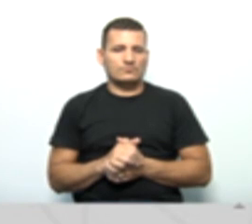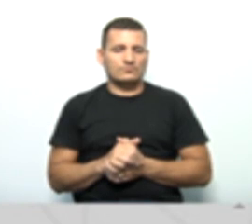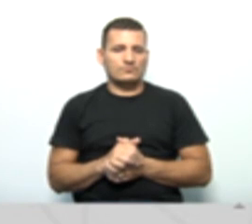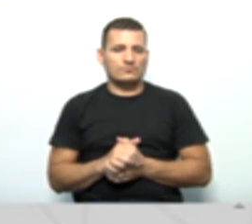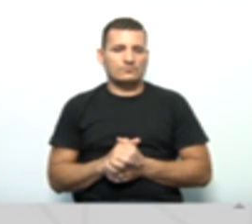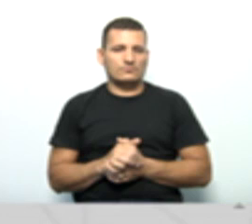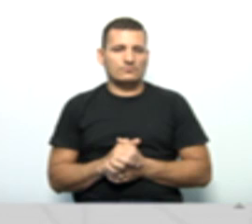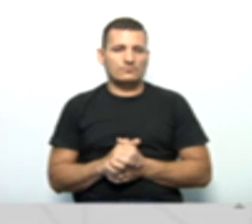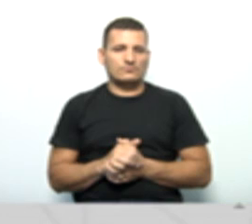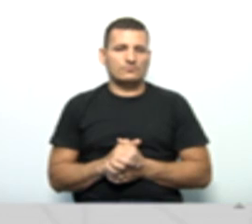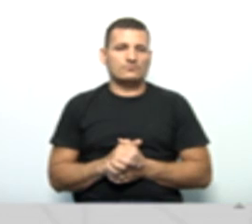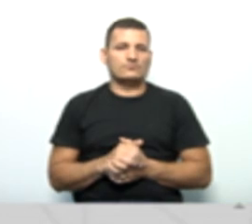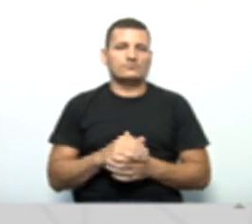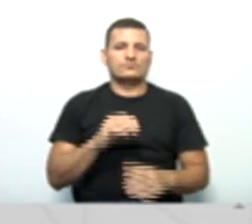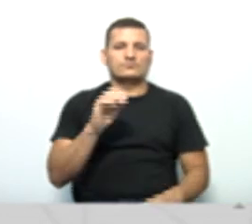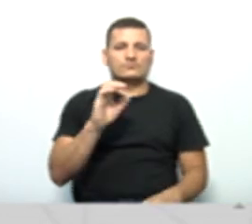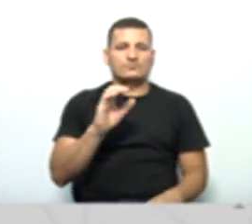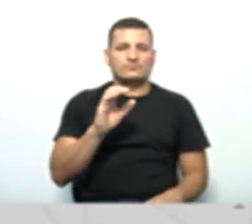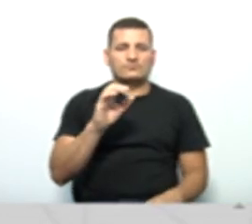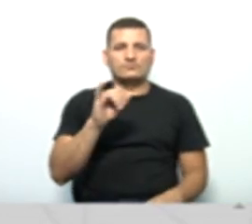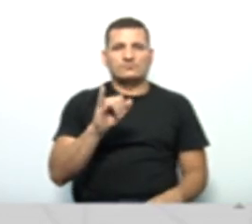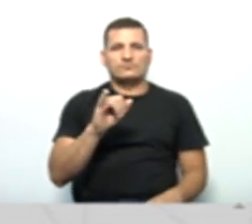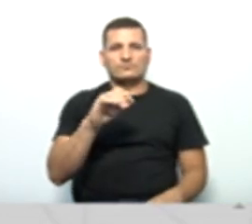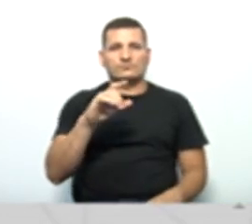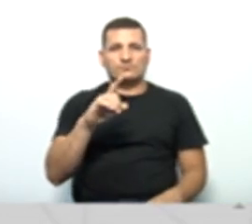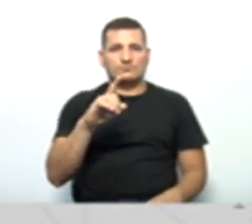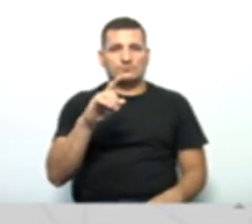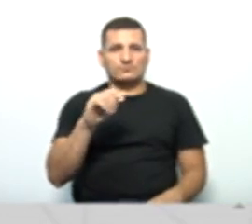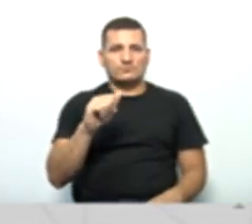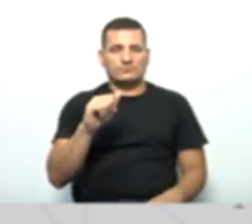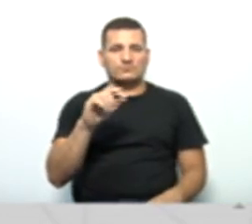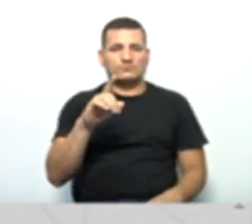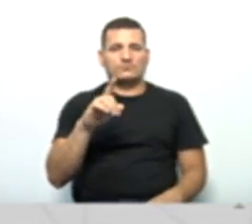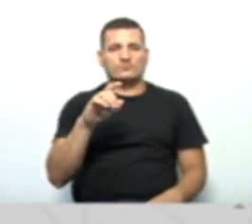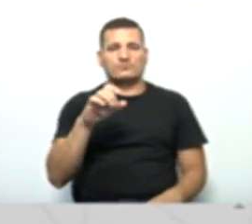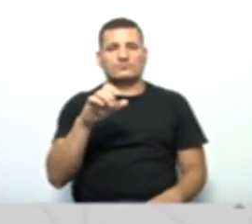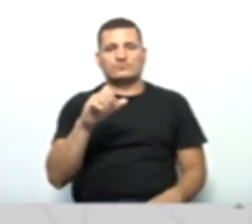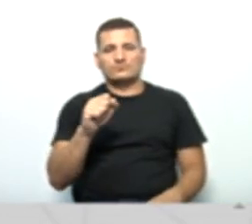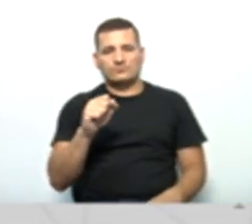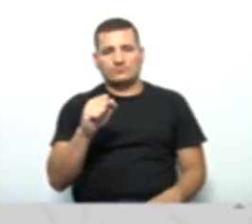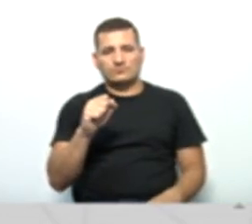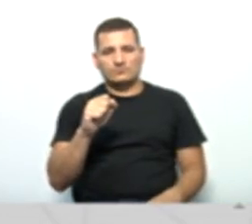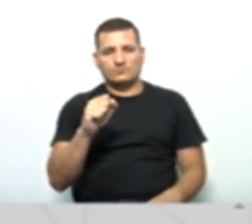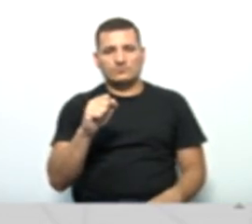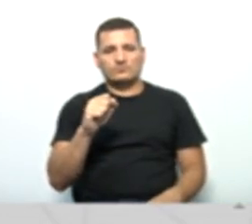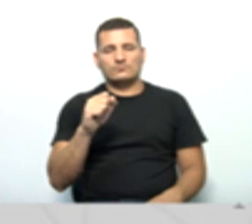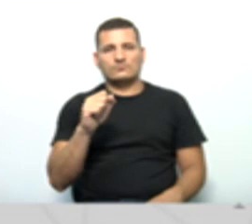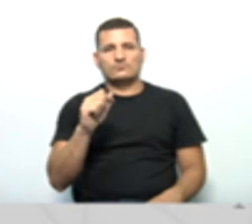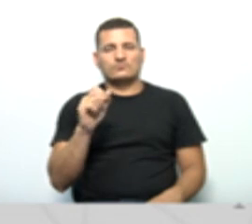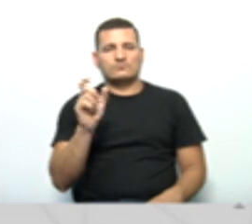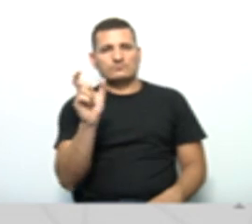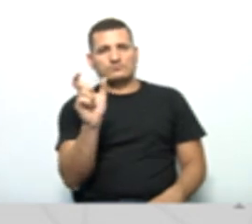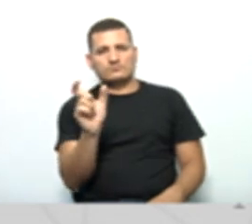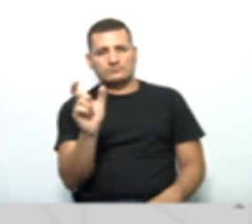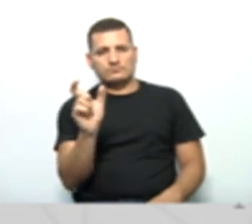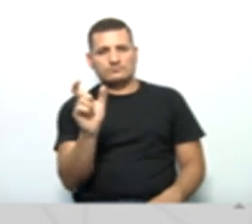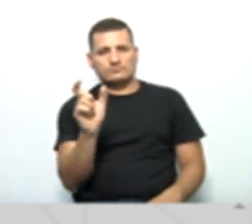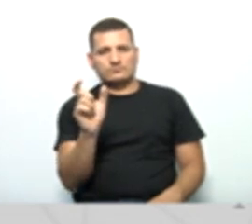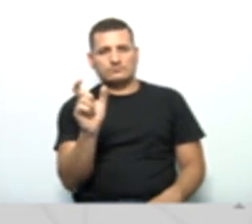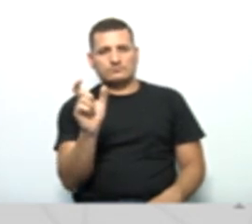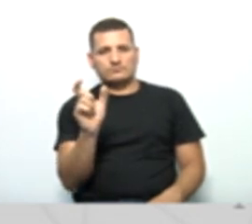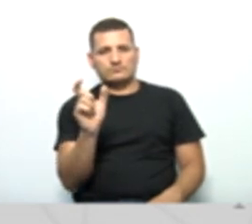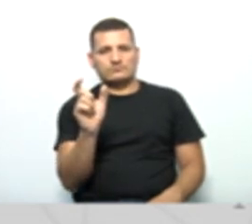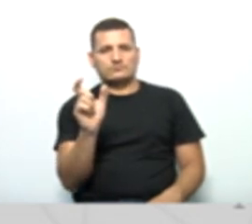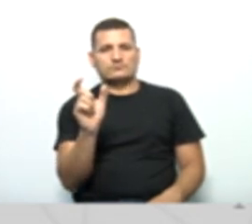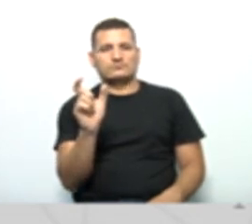Por exemplo, a cidade. Você contém alguns objetos para o 7. Por exemplo, o ADD. Você coloca aqui Candeias, adiciona